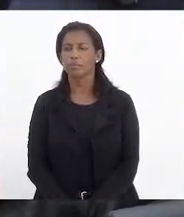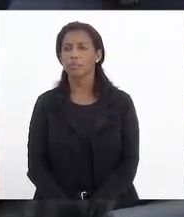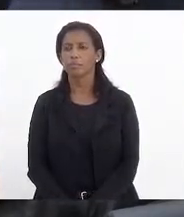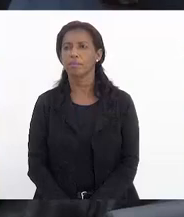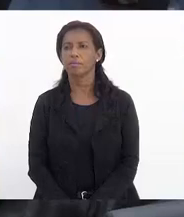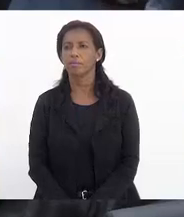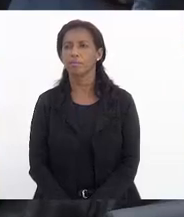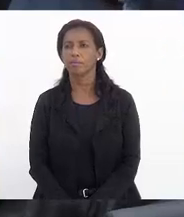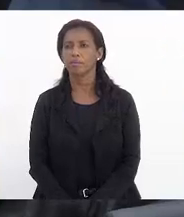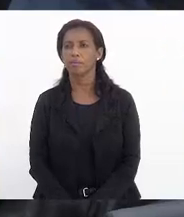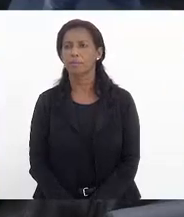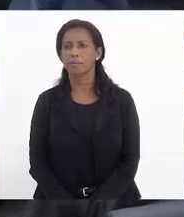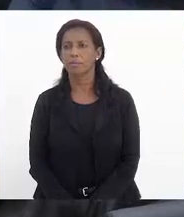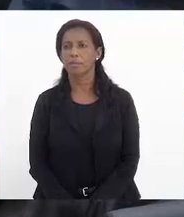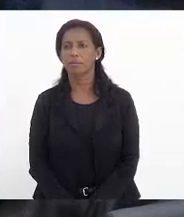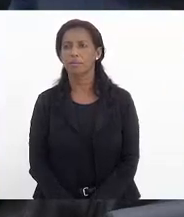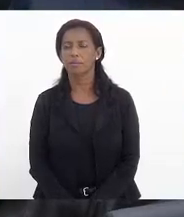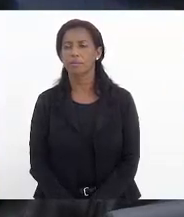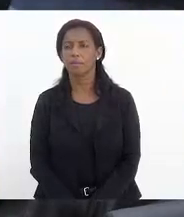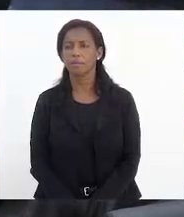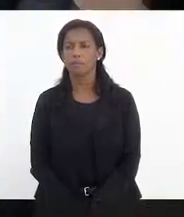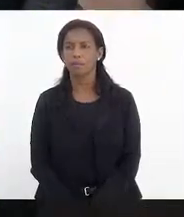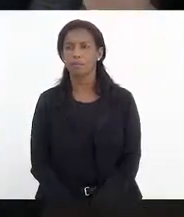Eu também.